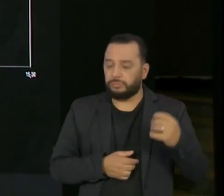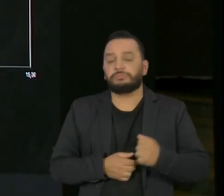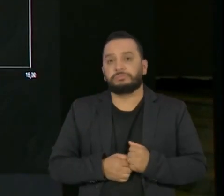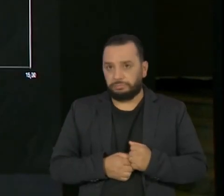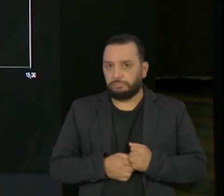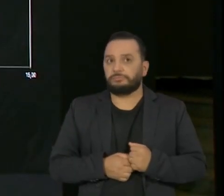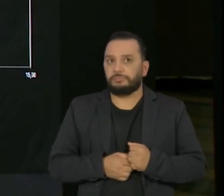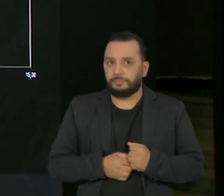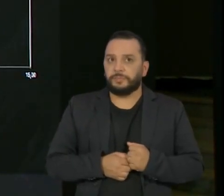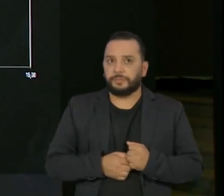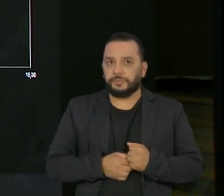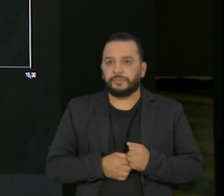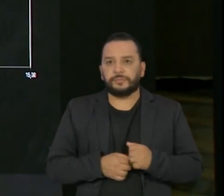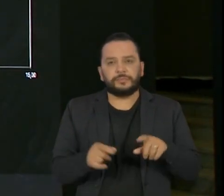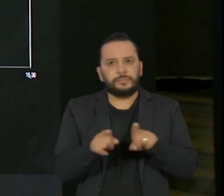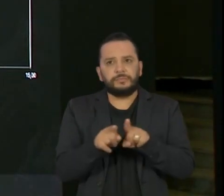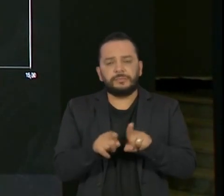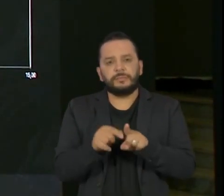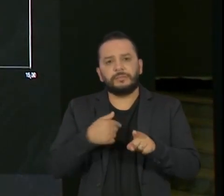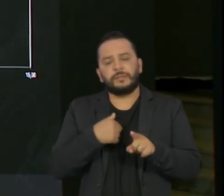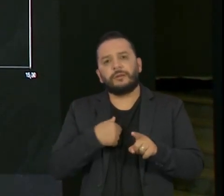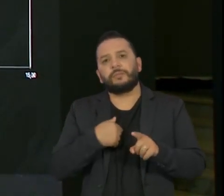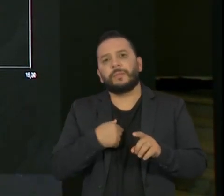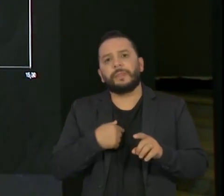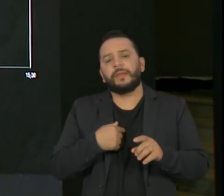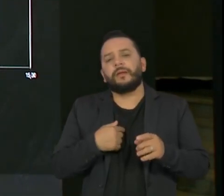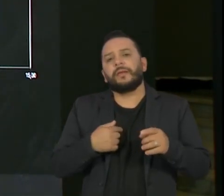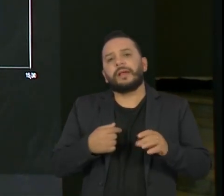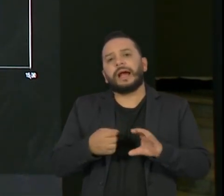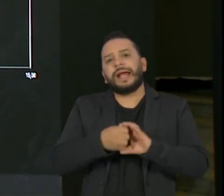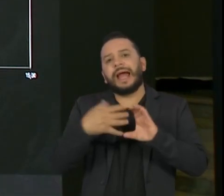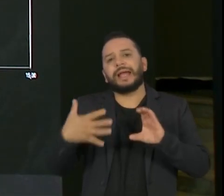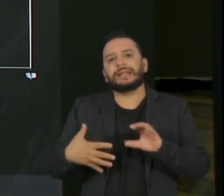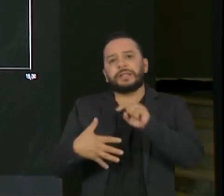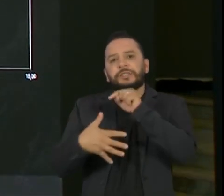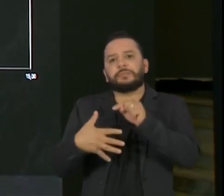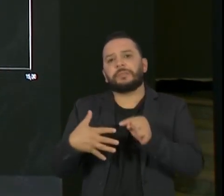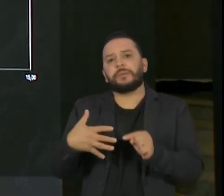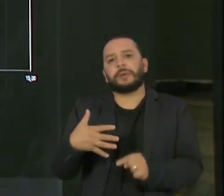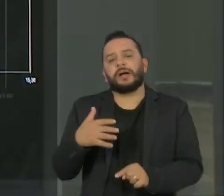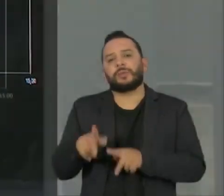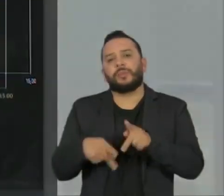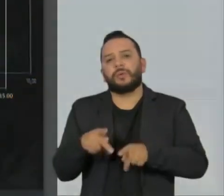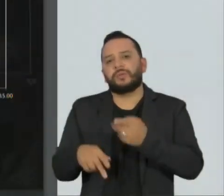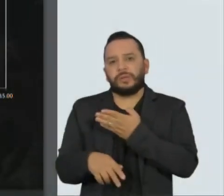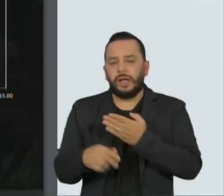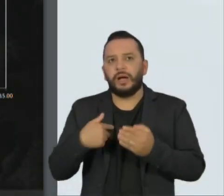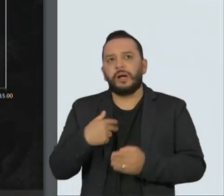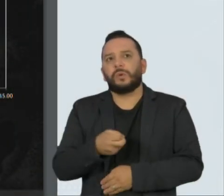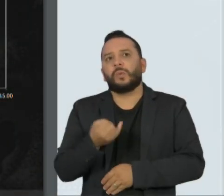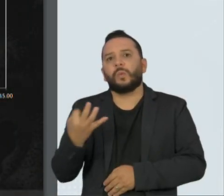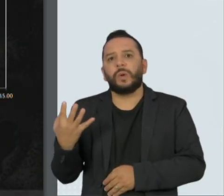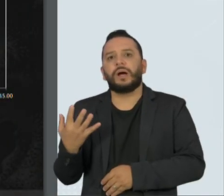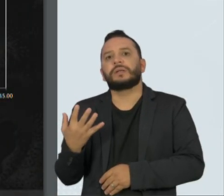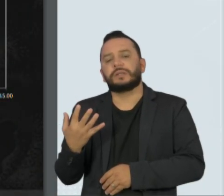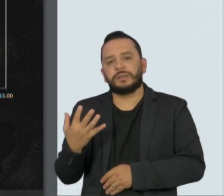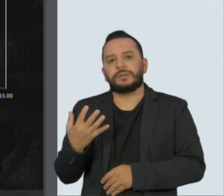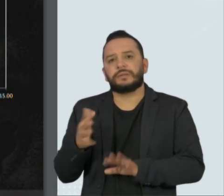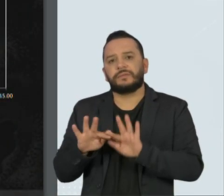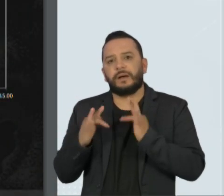E aí temos as caracterizações populacionais. Número de famílias